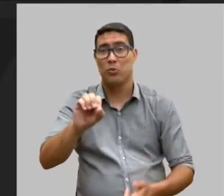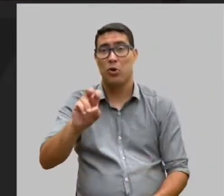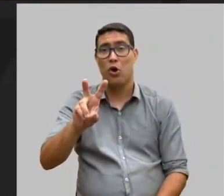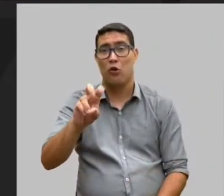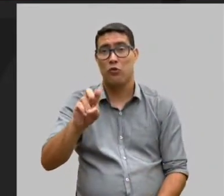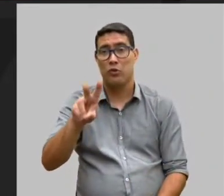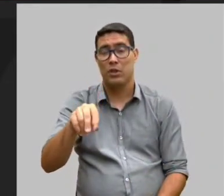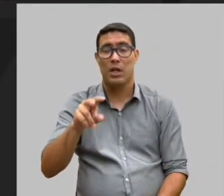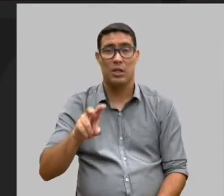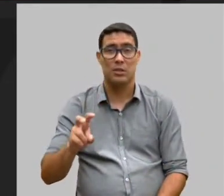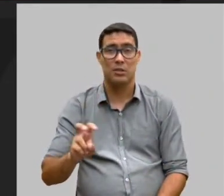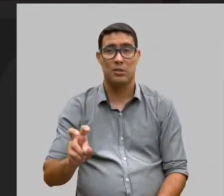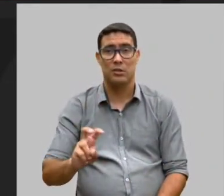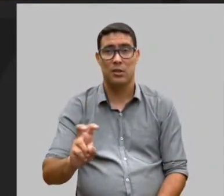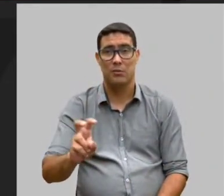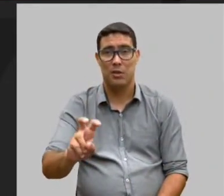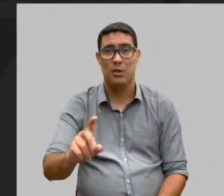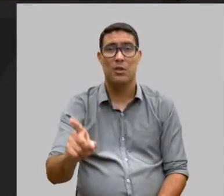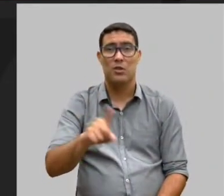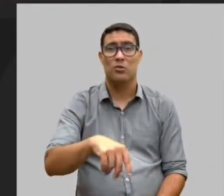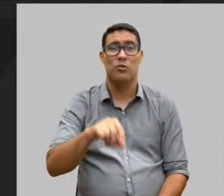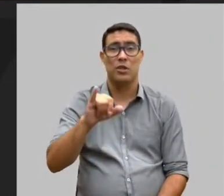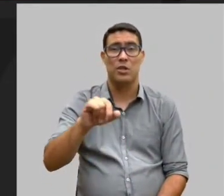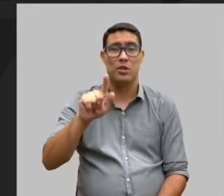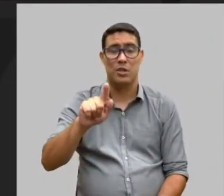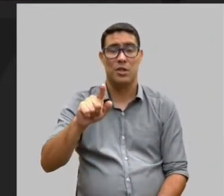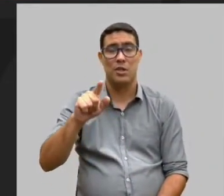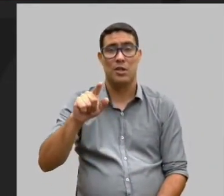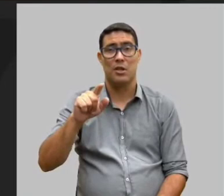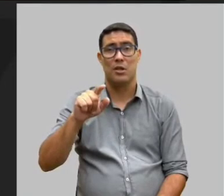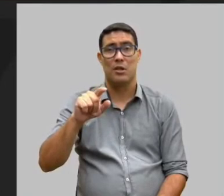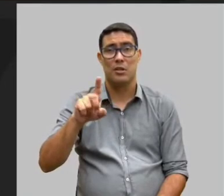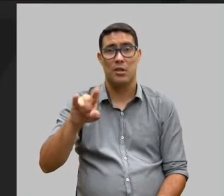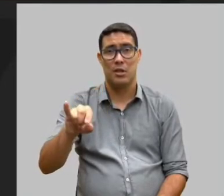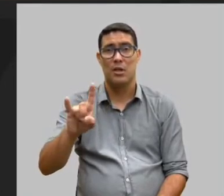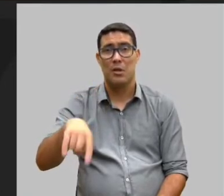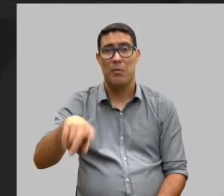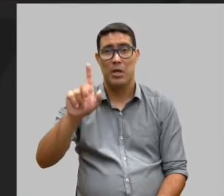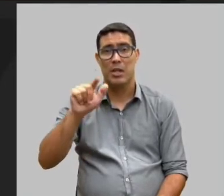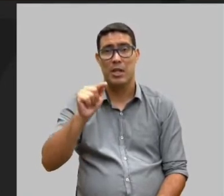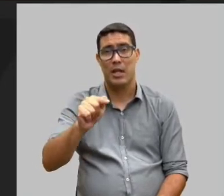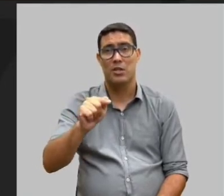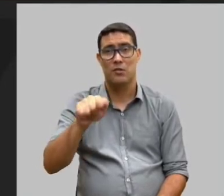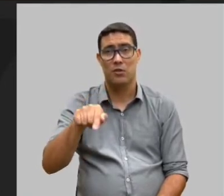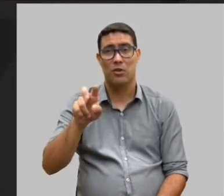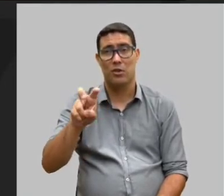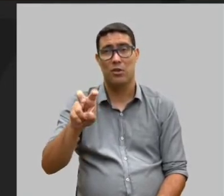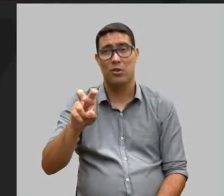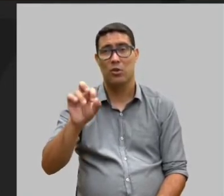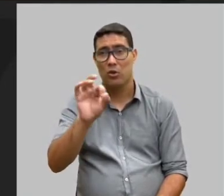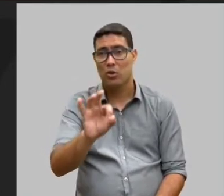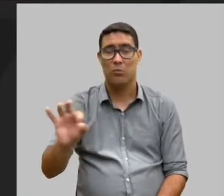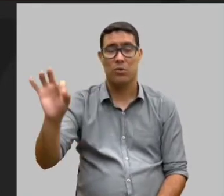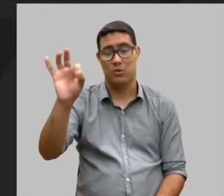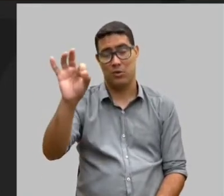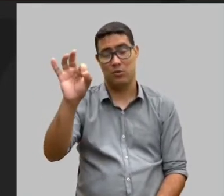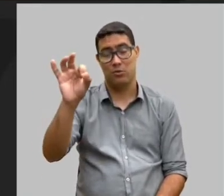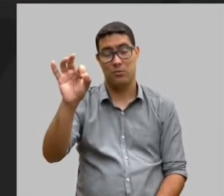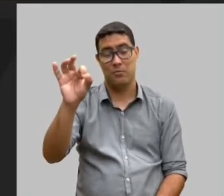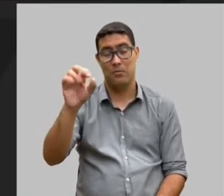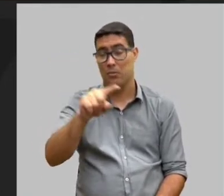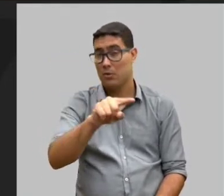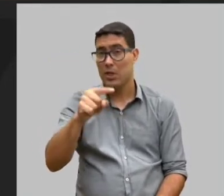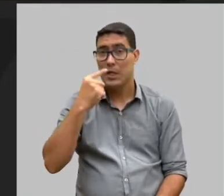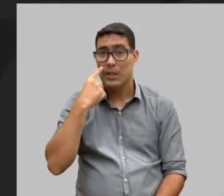porque colocou ali o o igpd com mais 7,5 por que que eu falo isso porque na verdade assim como Azeredo guardadas as discrepâncias ele